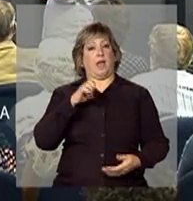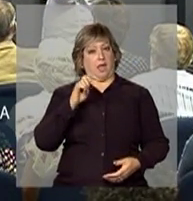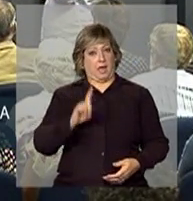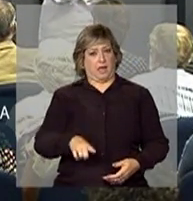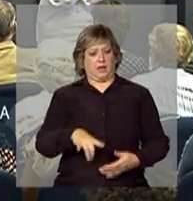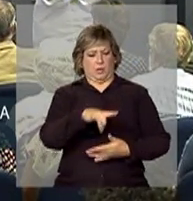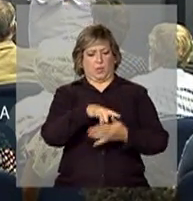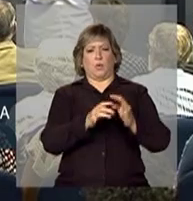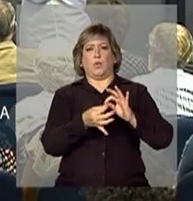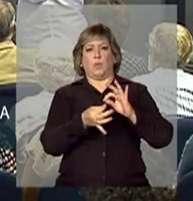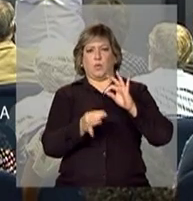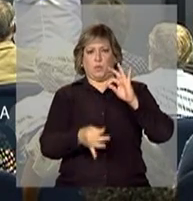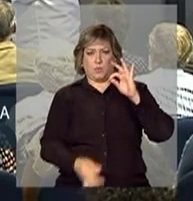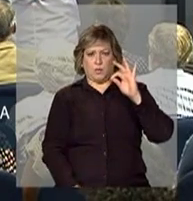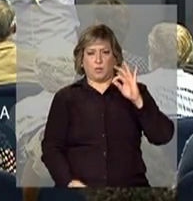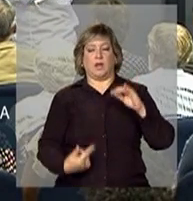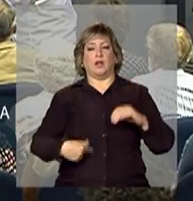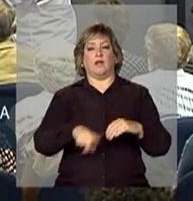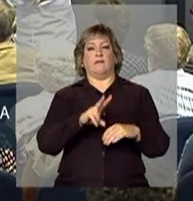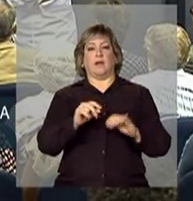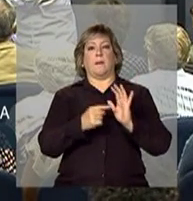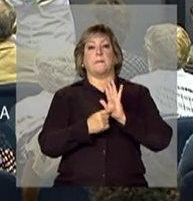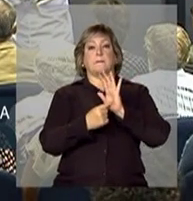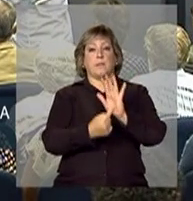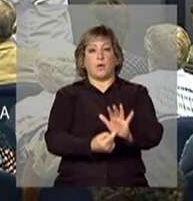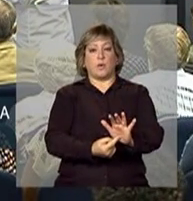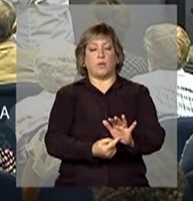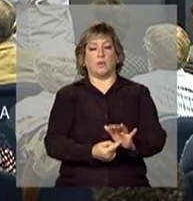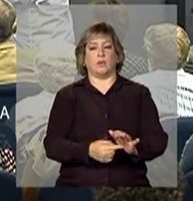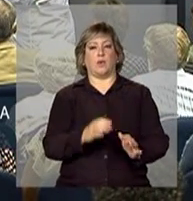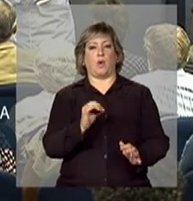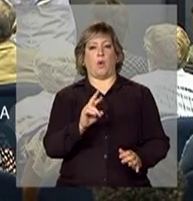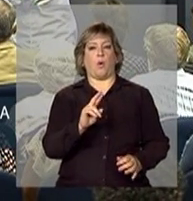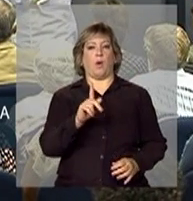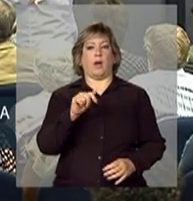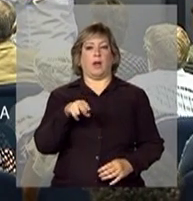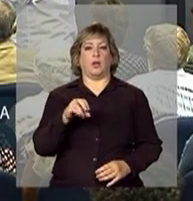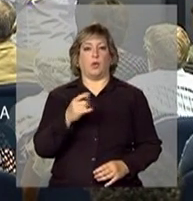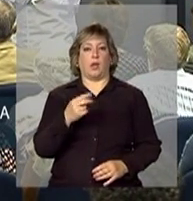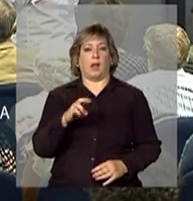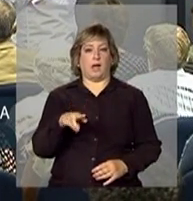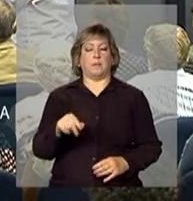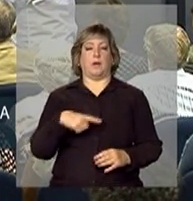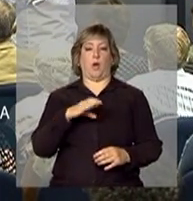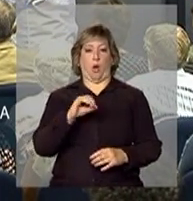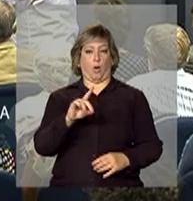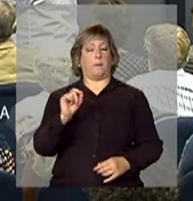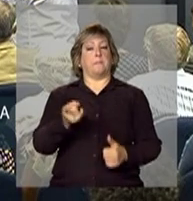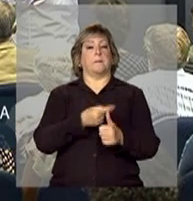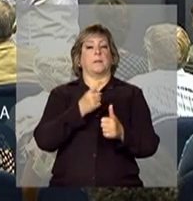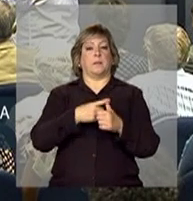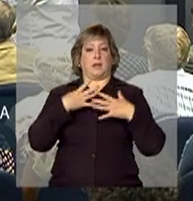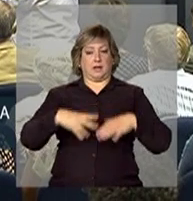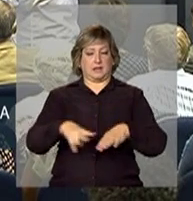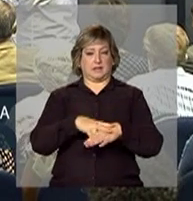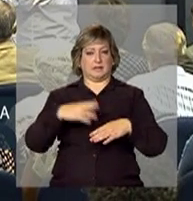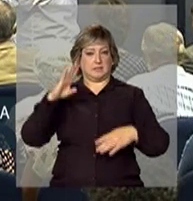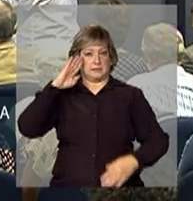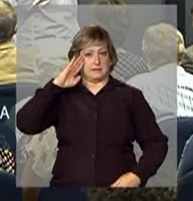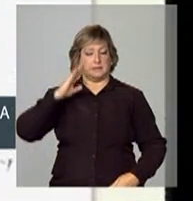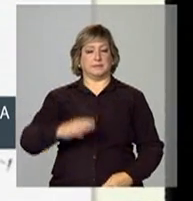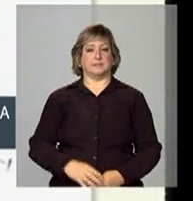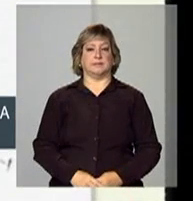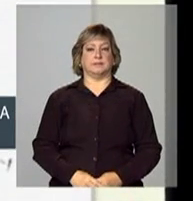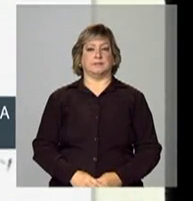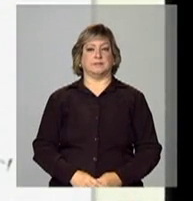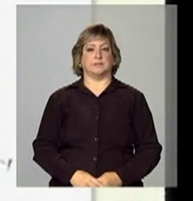vamos apresentar uma página que é o organograma do COD do 1º Exército. Pode pôr, Wilk?